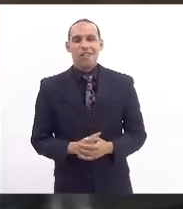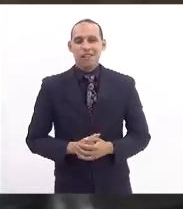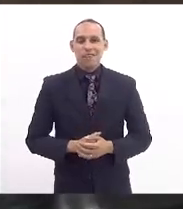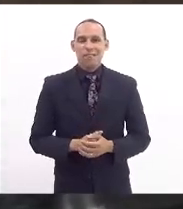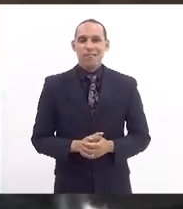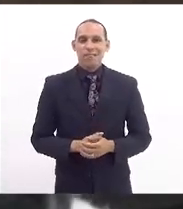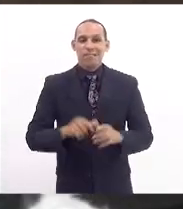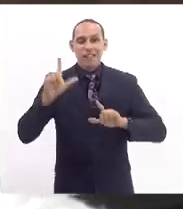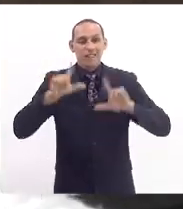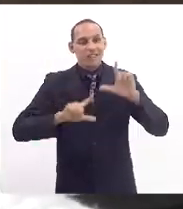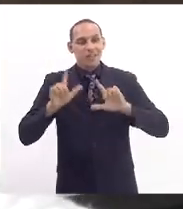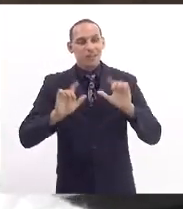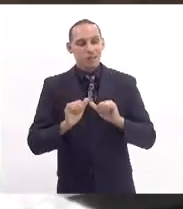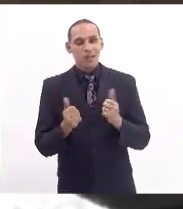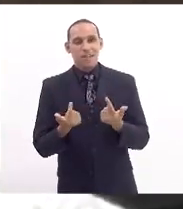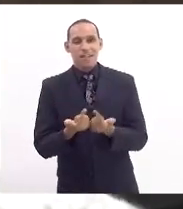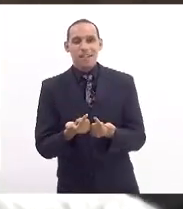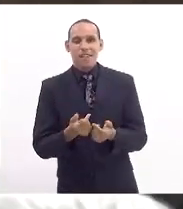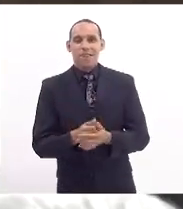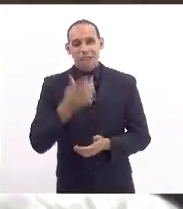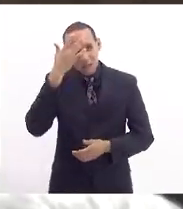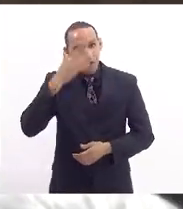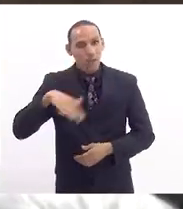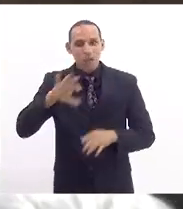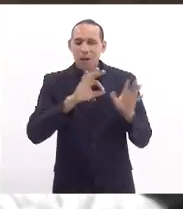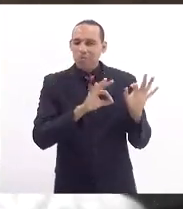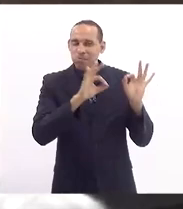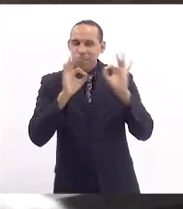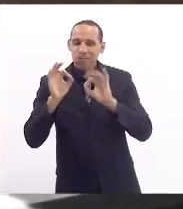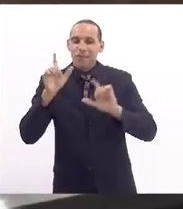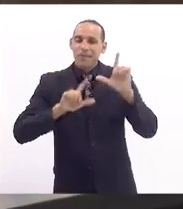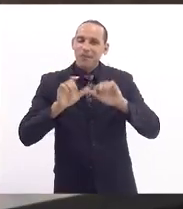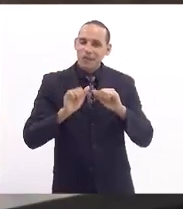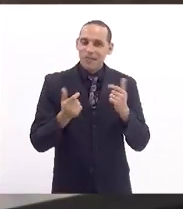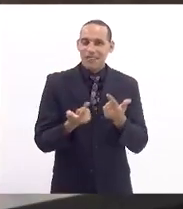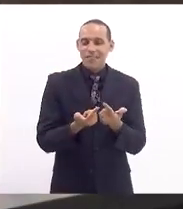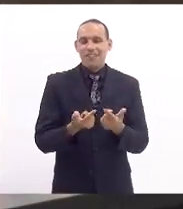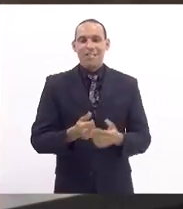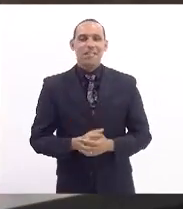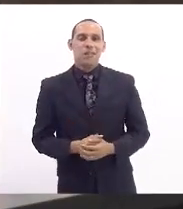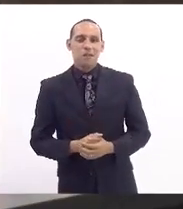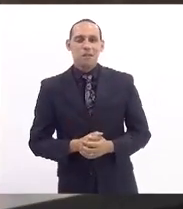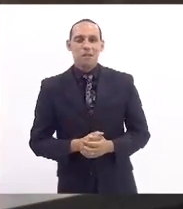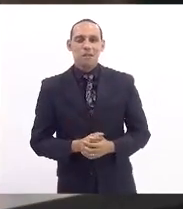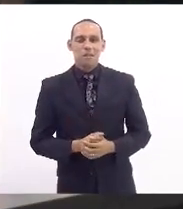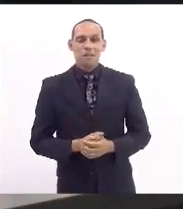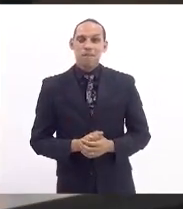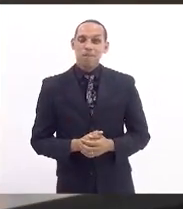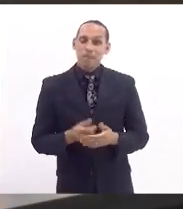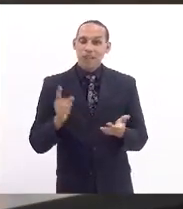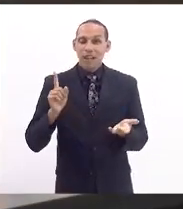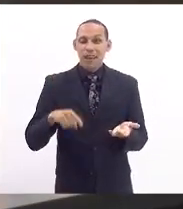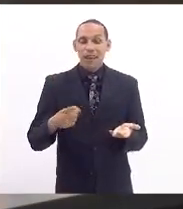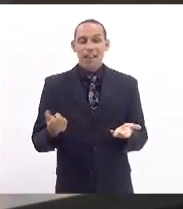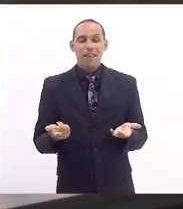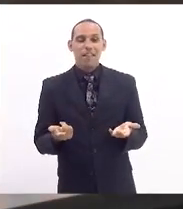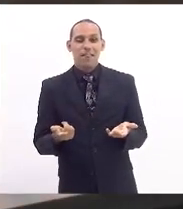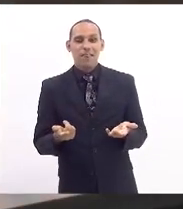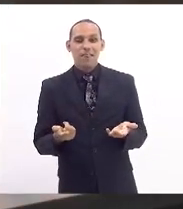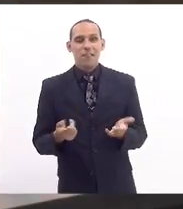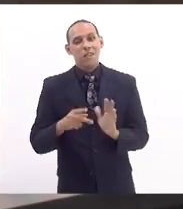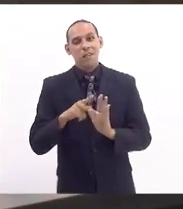TV alerj pessoas que estão assistindo a TV alerj trata-se de uma